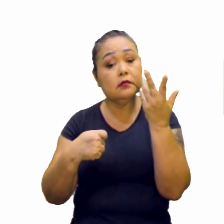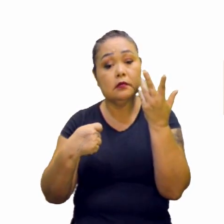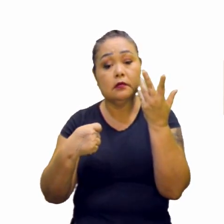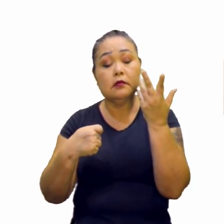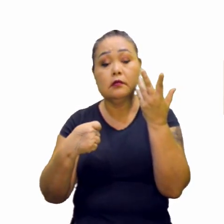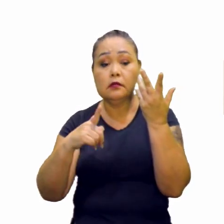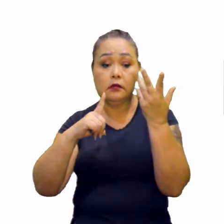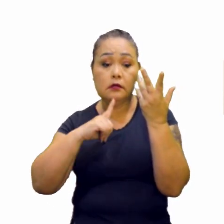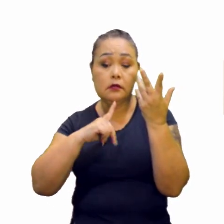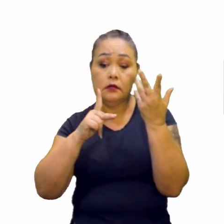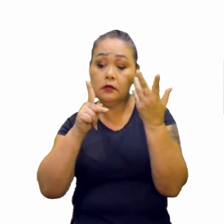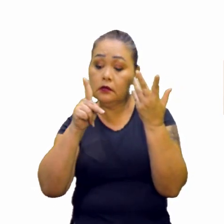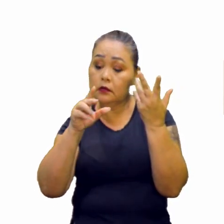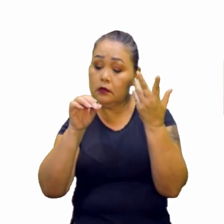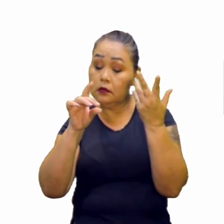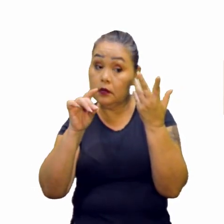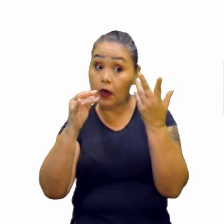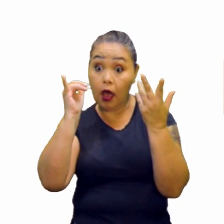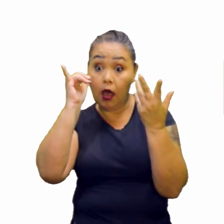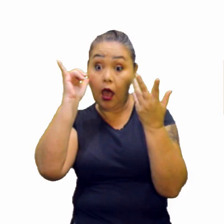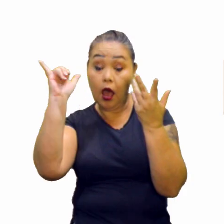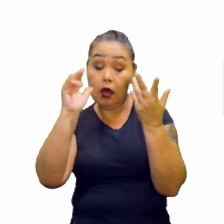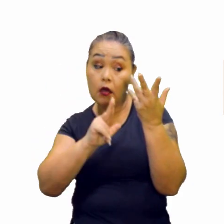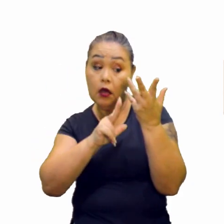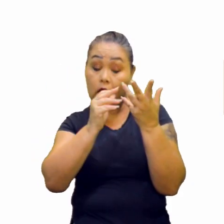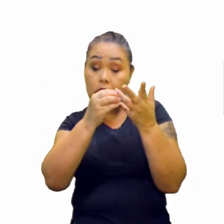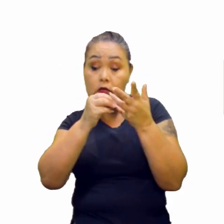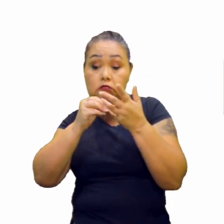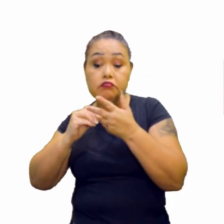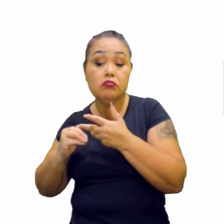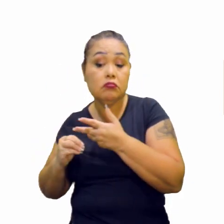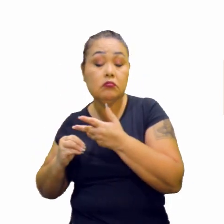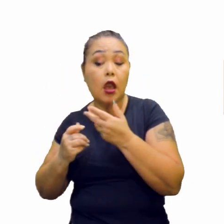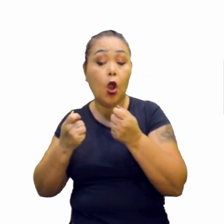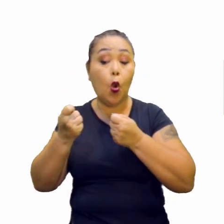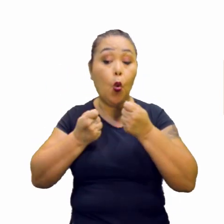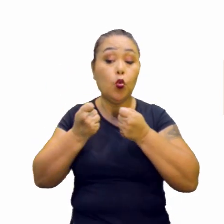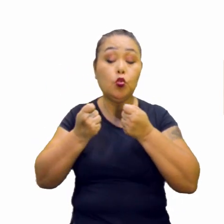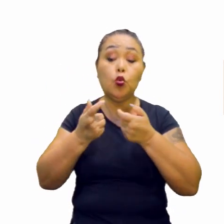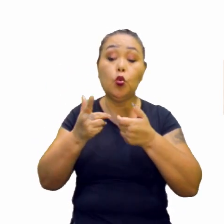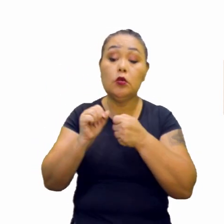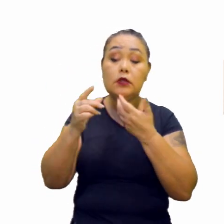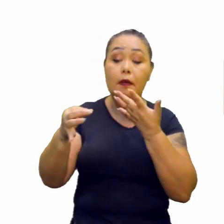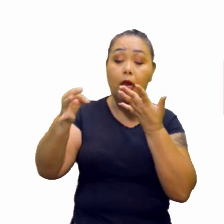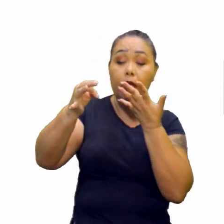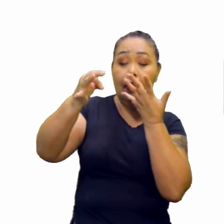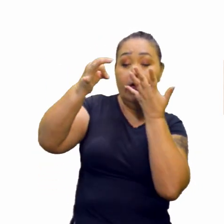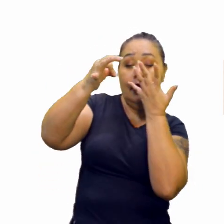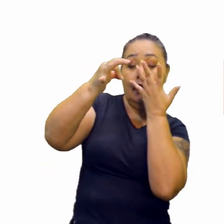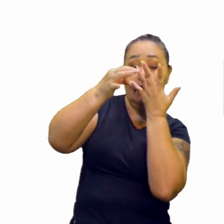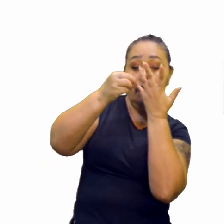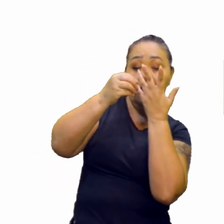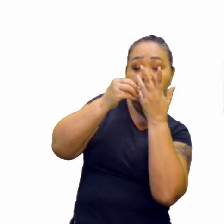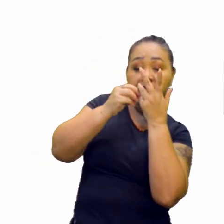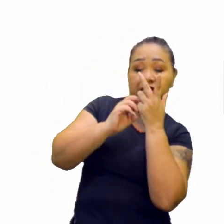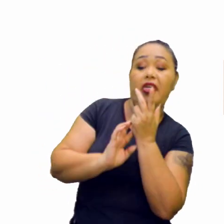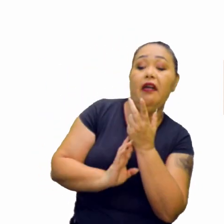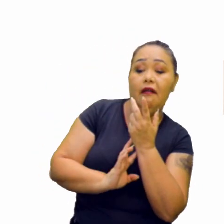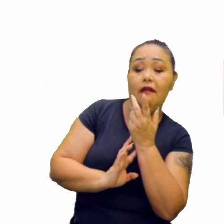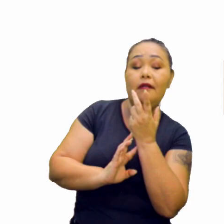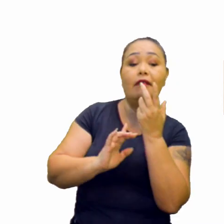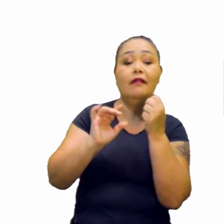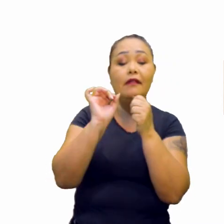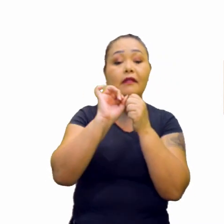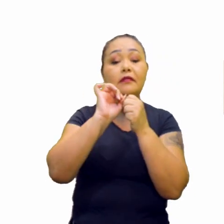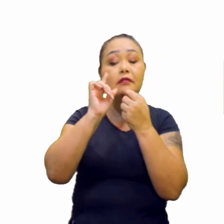podas preventivas para o controle de pragas, podas preventivas para o